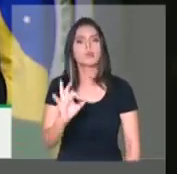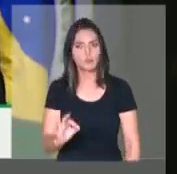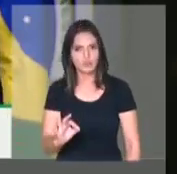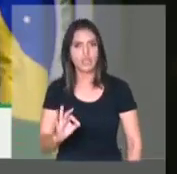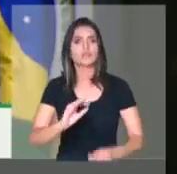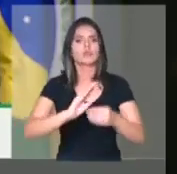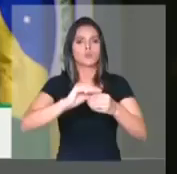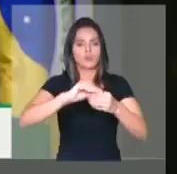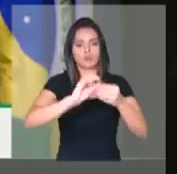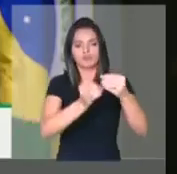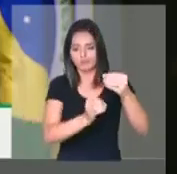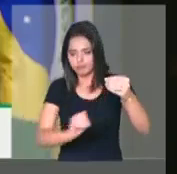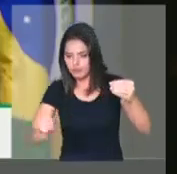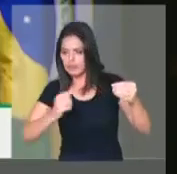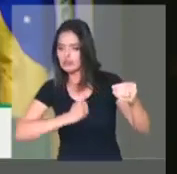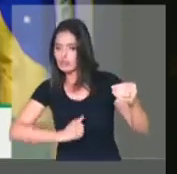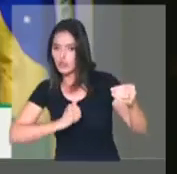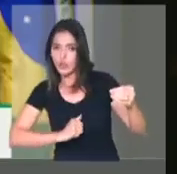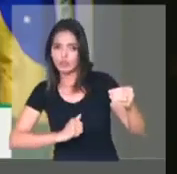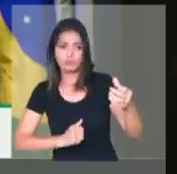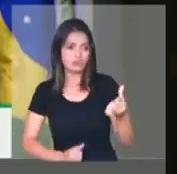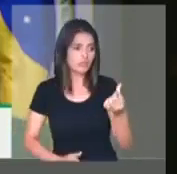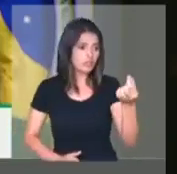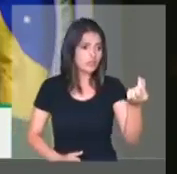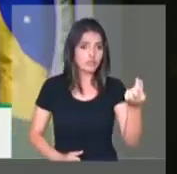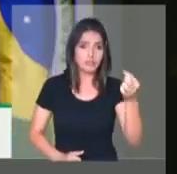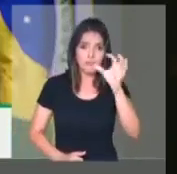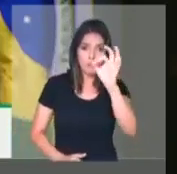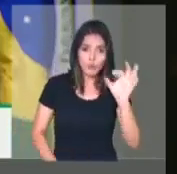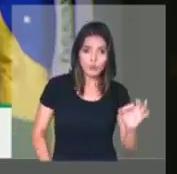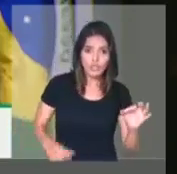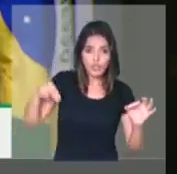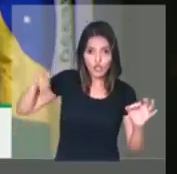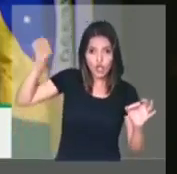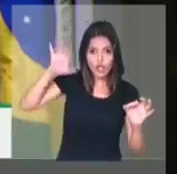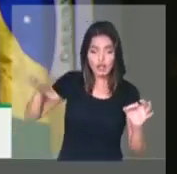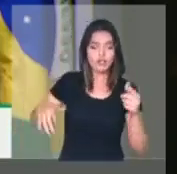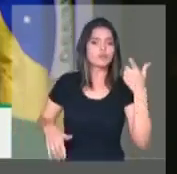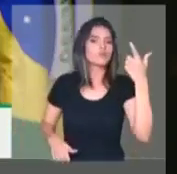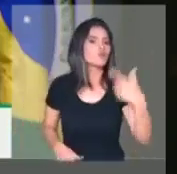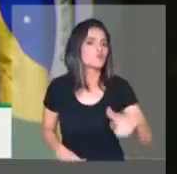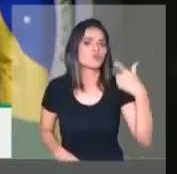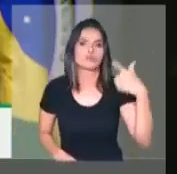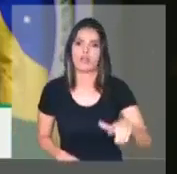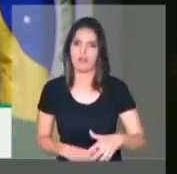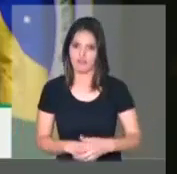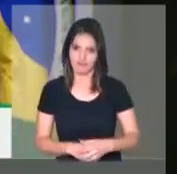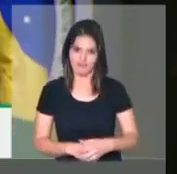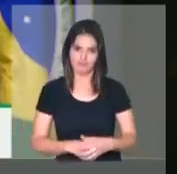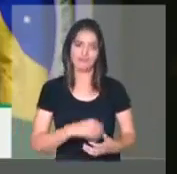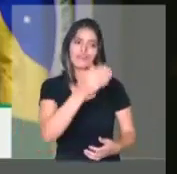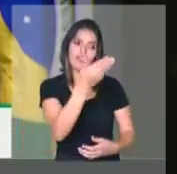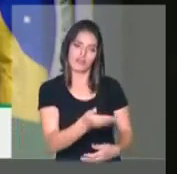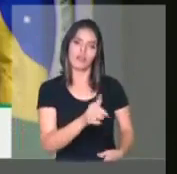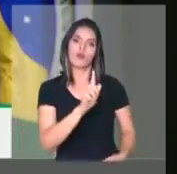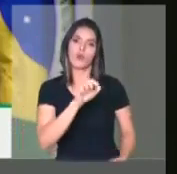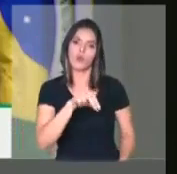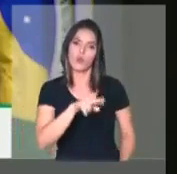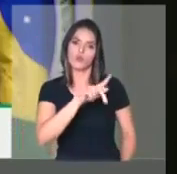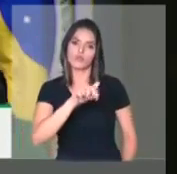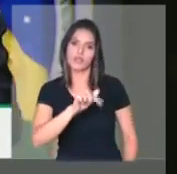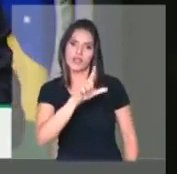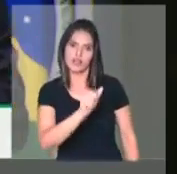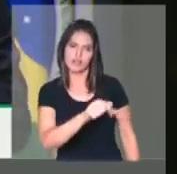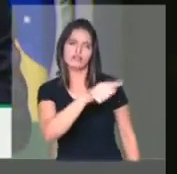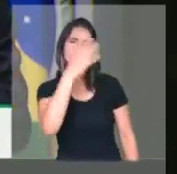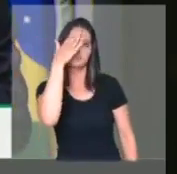40%, e assim sabe muito bem meu colega pernambucano Gonzaga Patriota, a quem cedo à